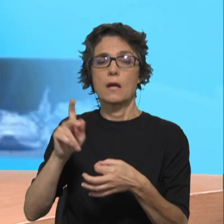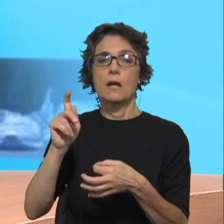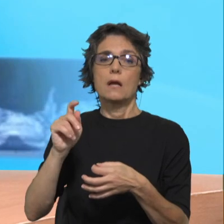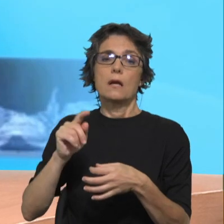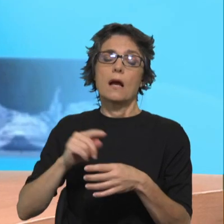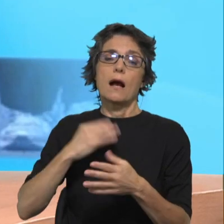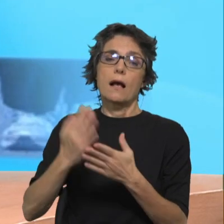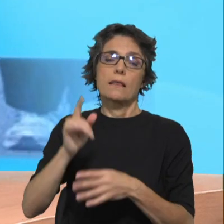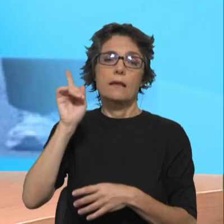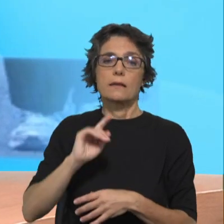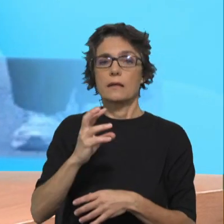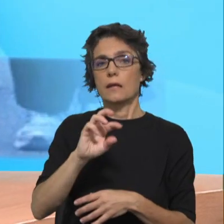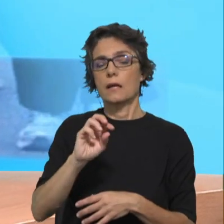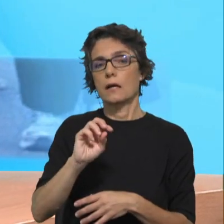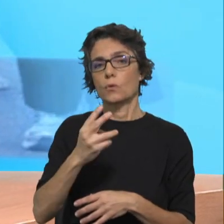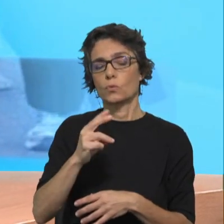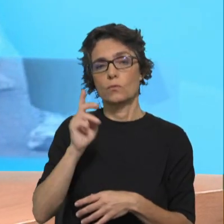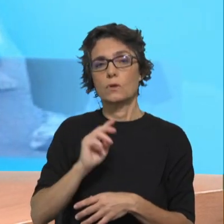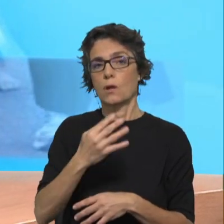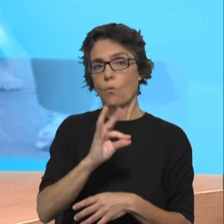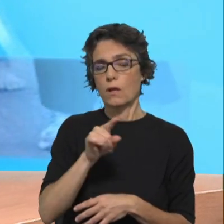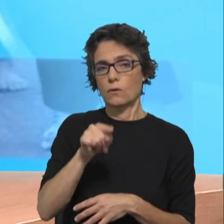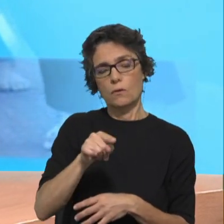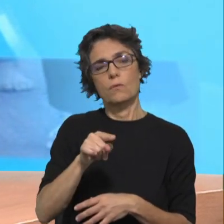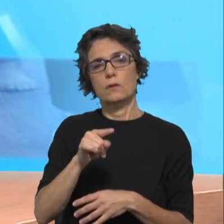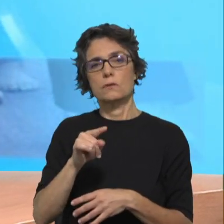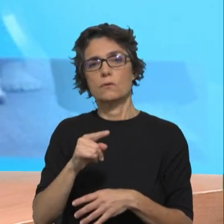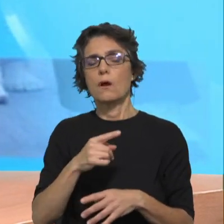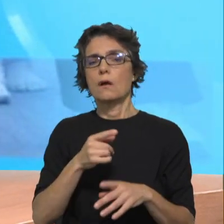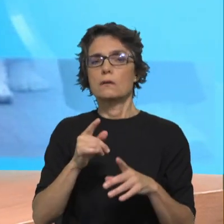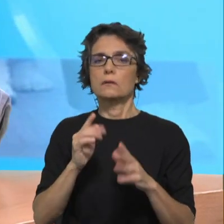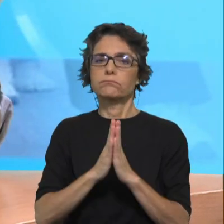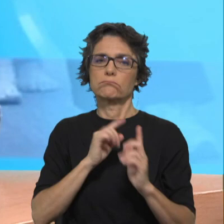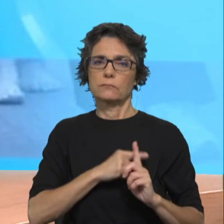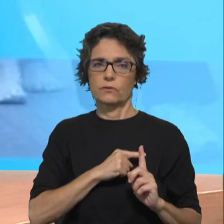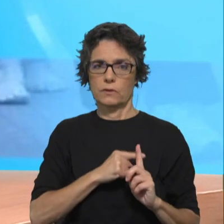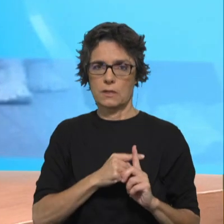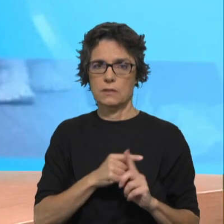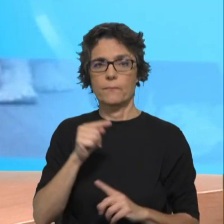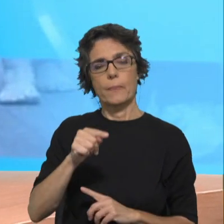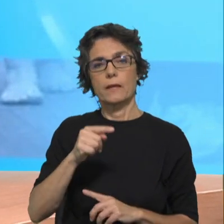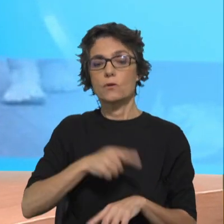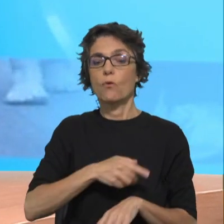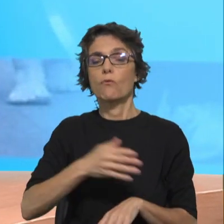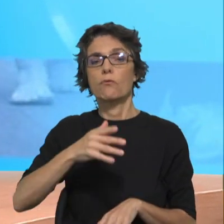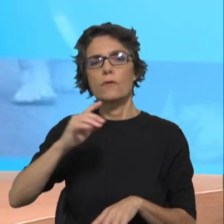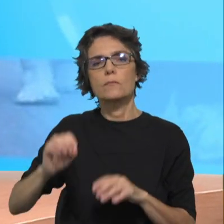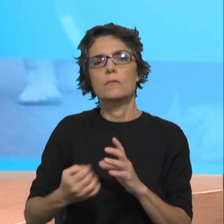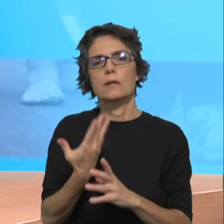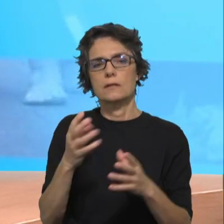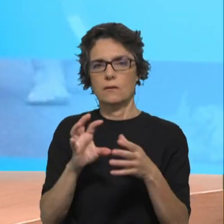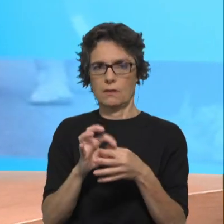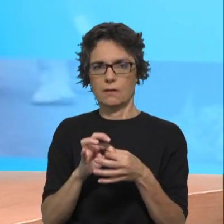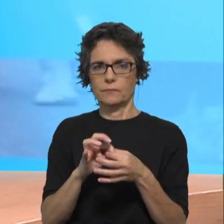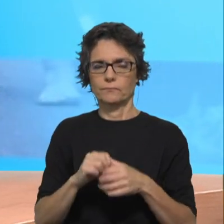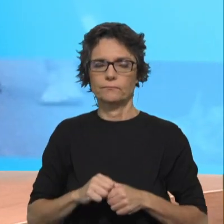dia de São Francisco de Assis. E, portanto, esse é chamado o tempo da criação, onde se celebra, se põe esta questão em cima da